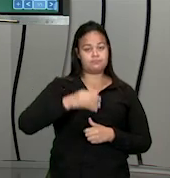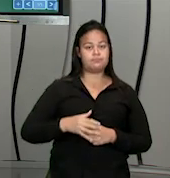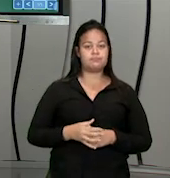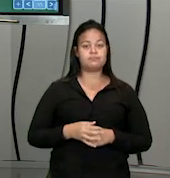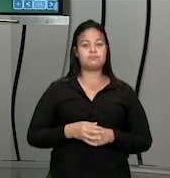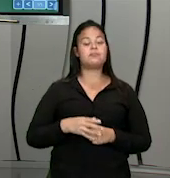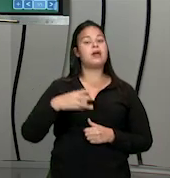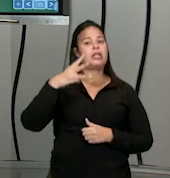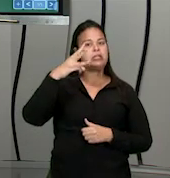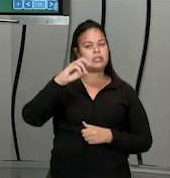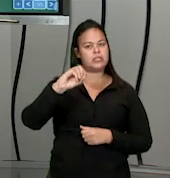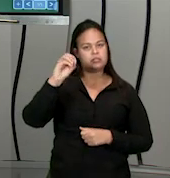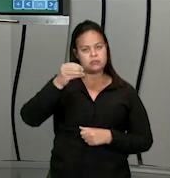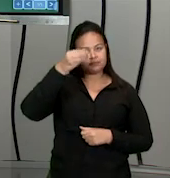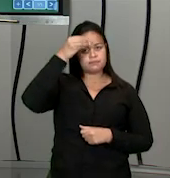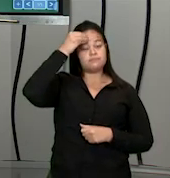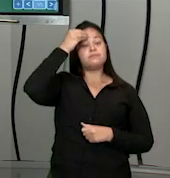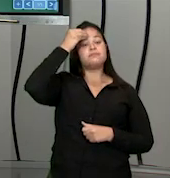30 graus,